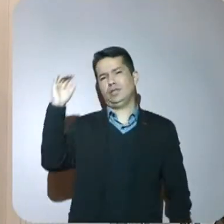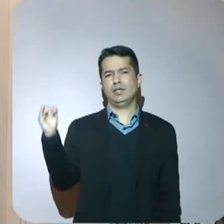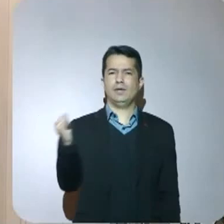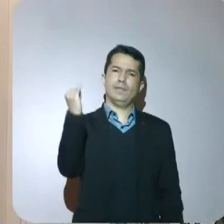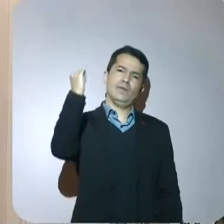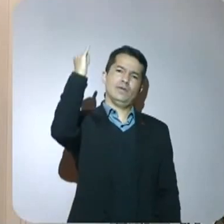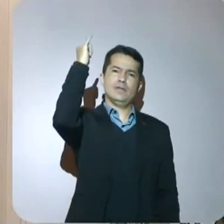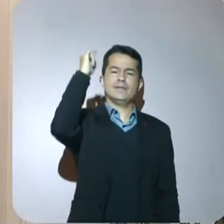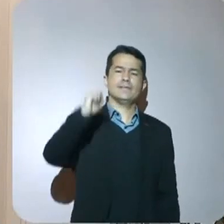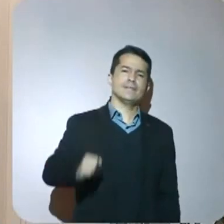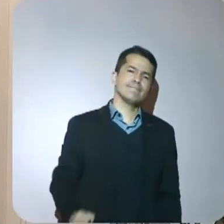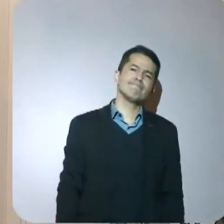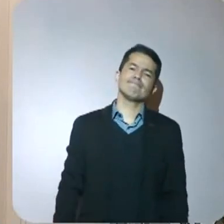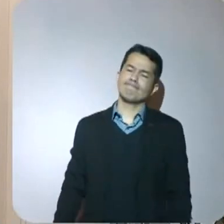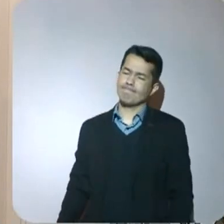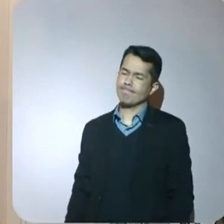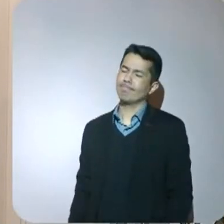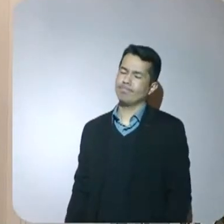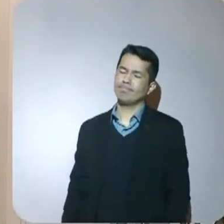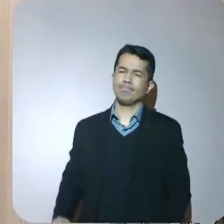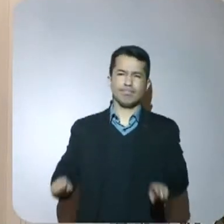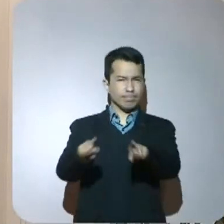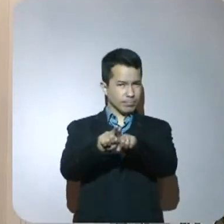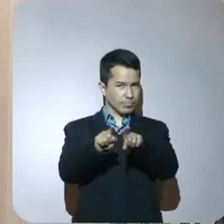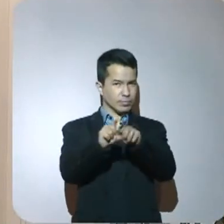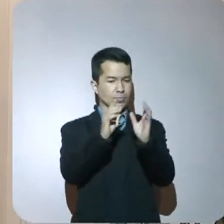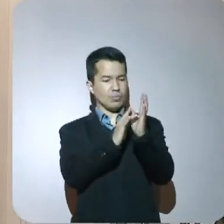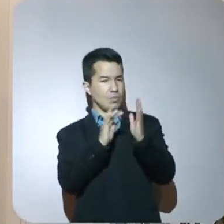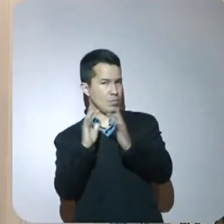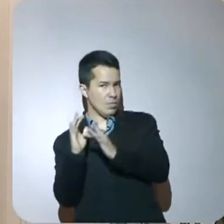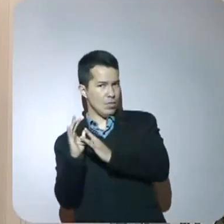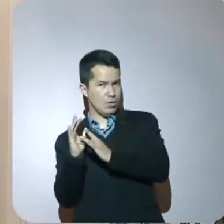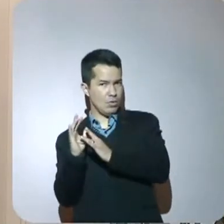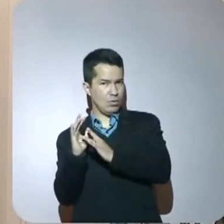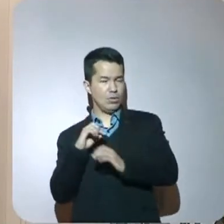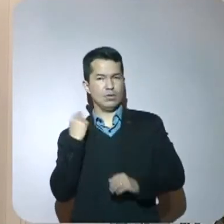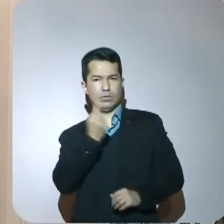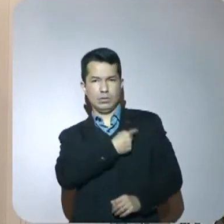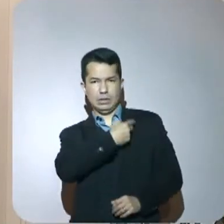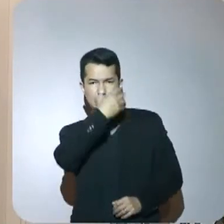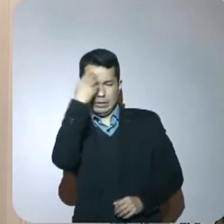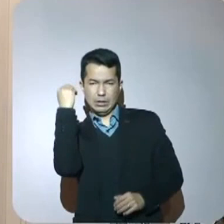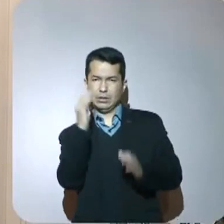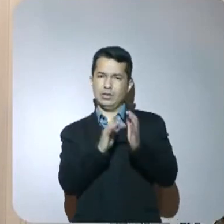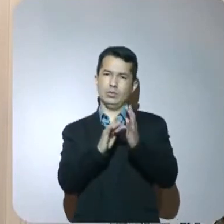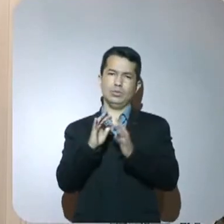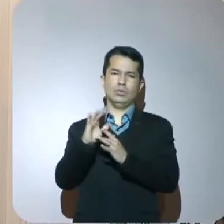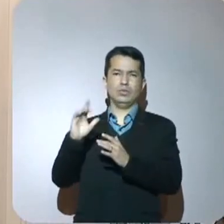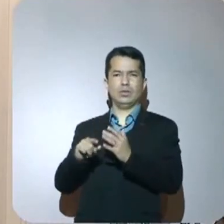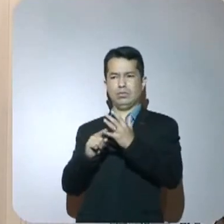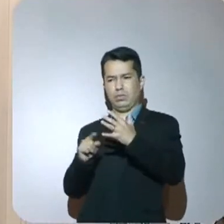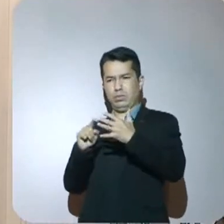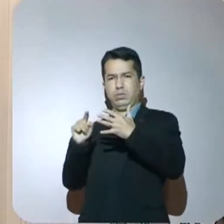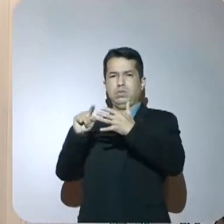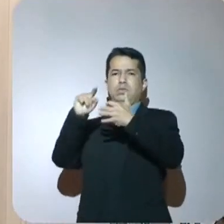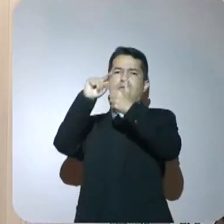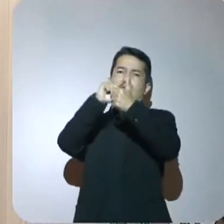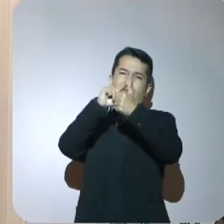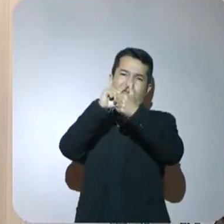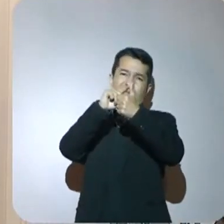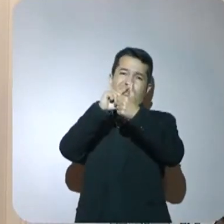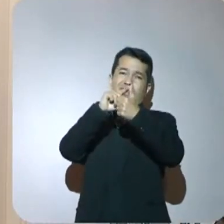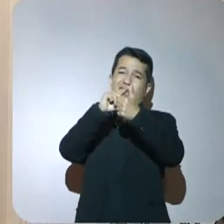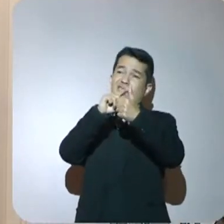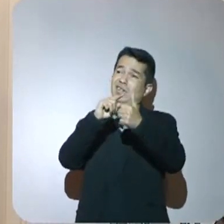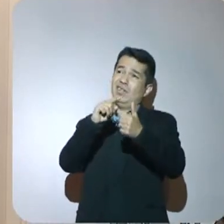queria ensinar. E quando Jesus deixou de ser o primeiro, tá, e a política se tornou o primeiro, a igreja